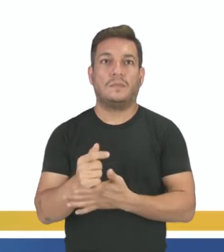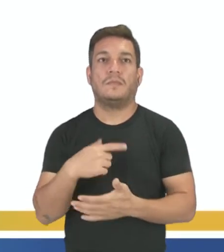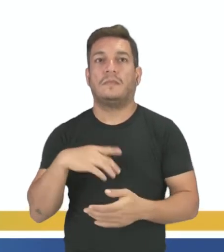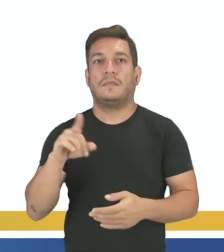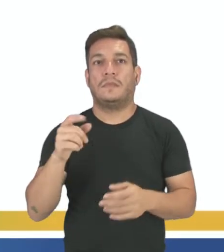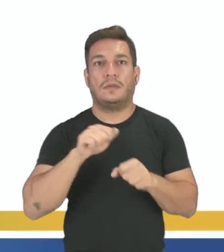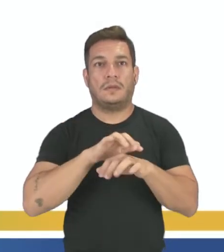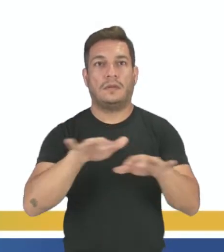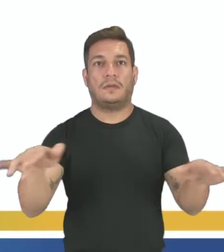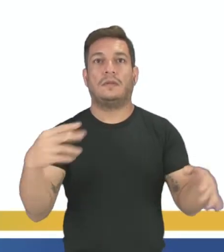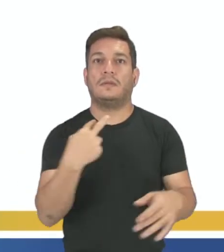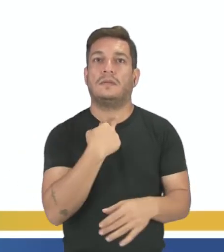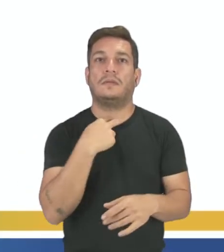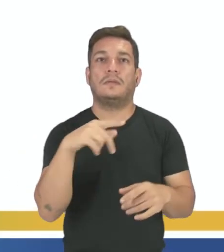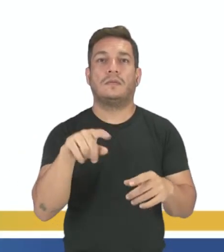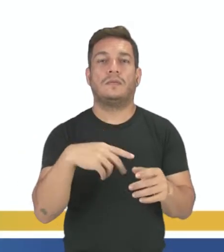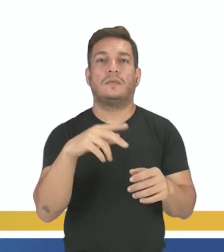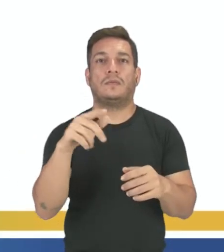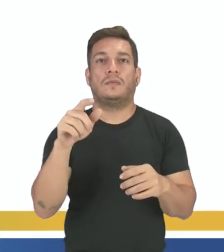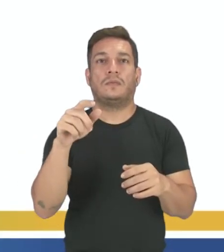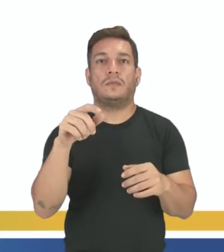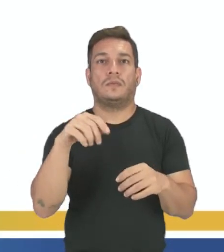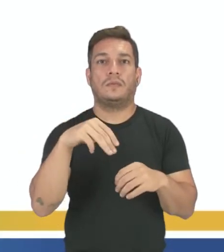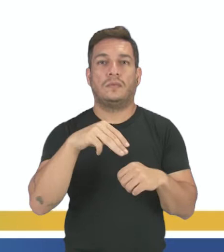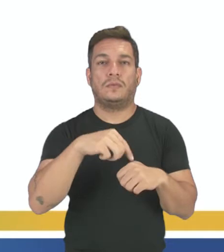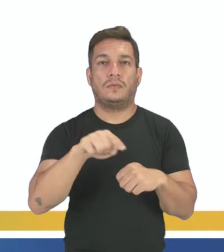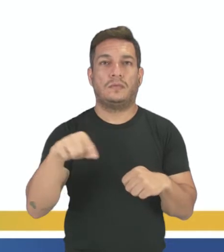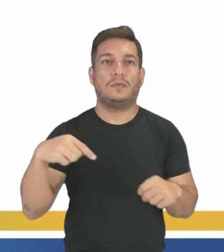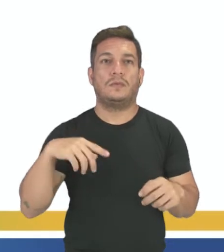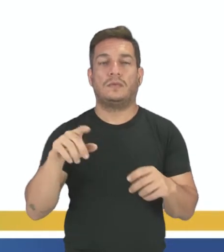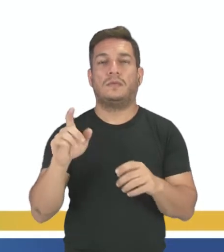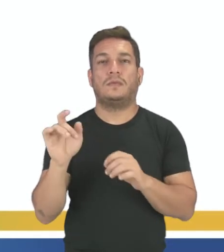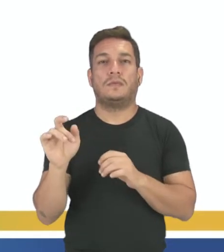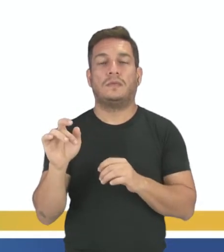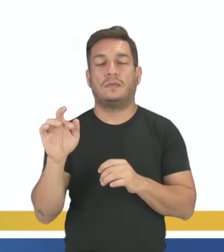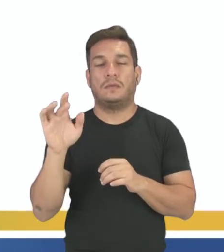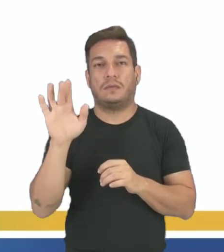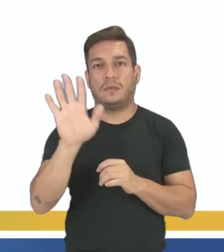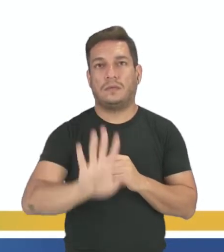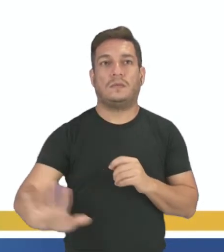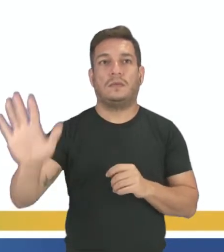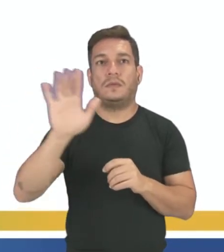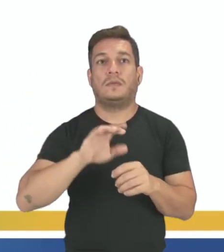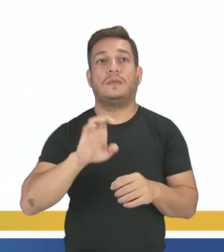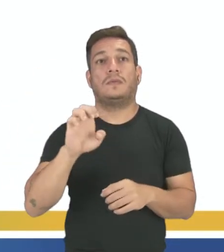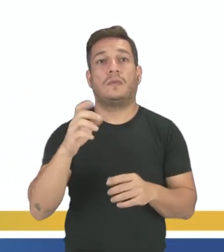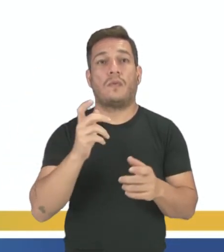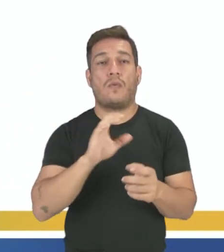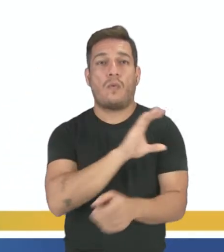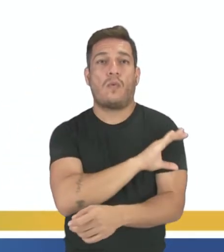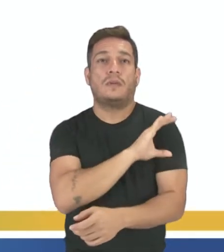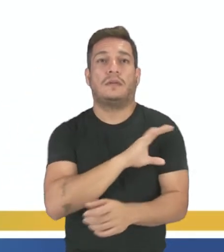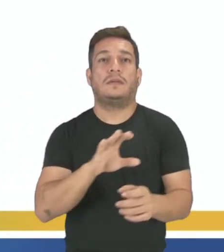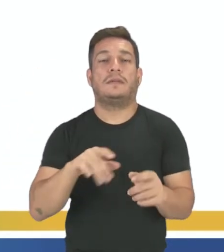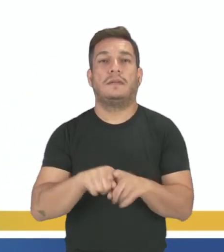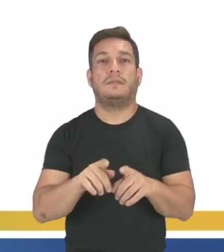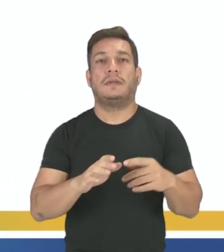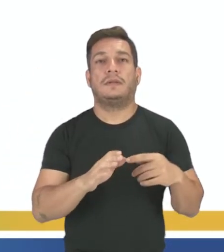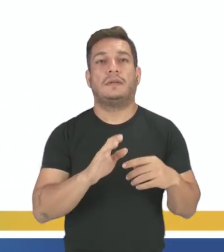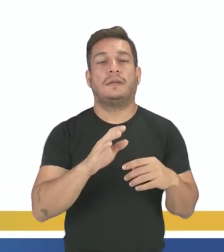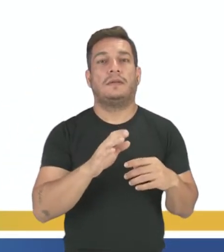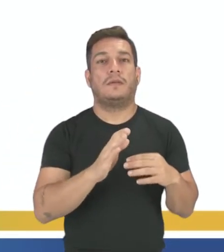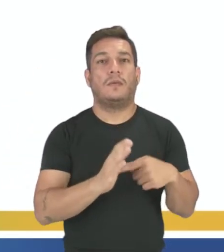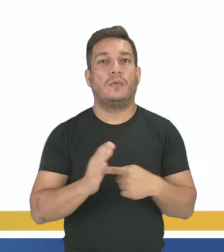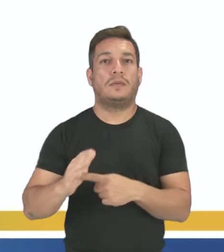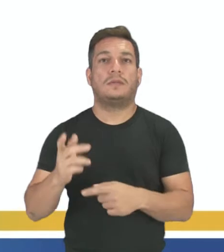D. Expandir a ocupação do interior do território nacional. Ou E. Coordenar e centralizar a